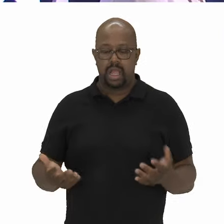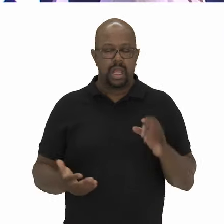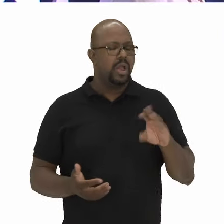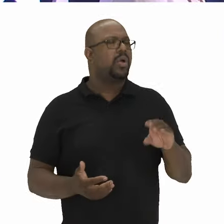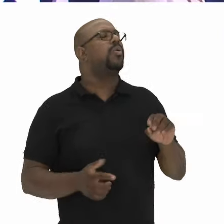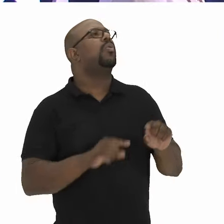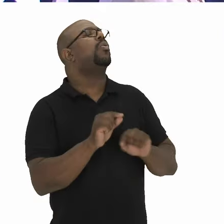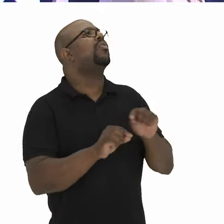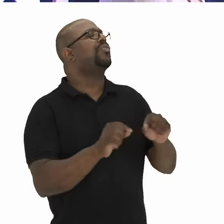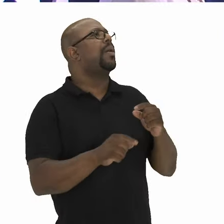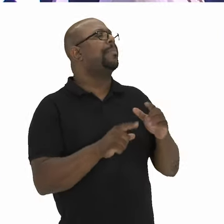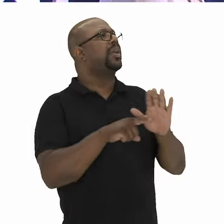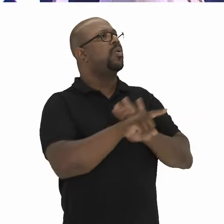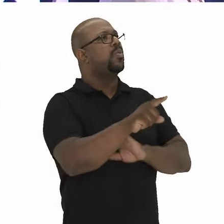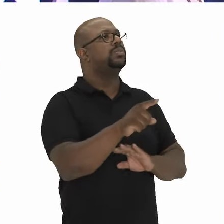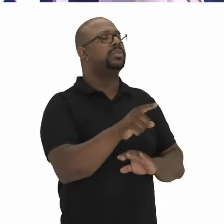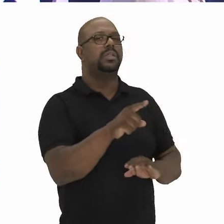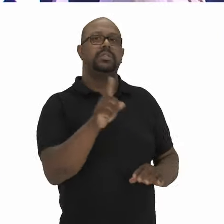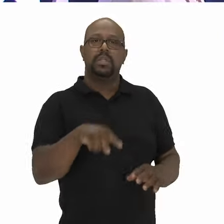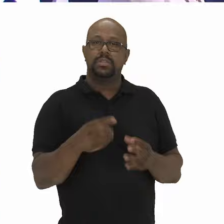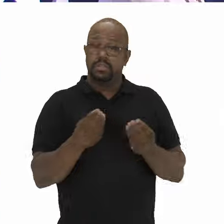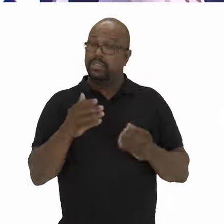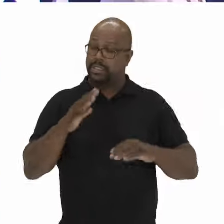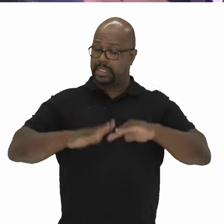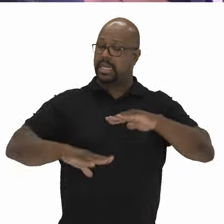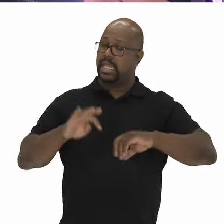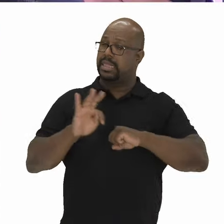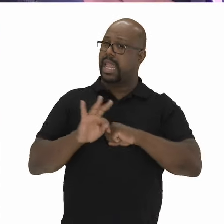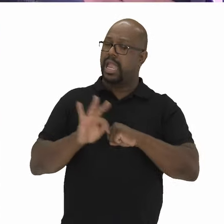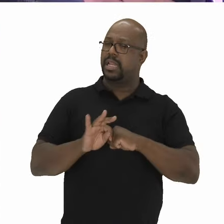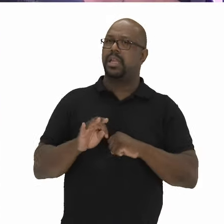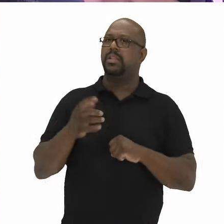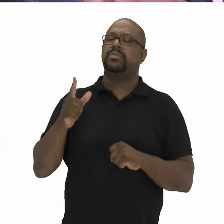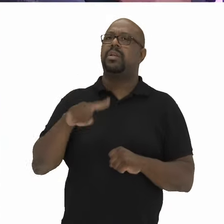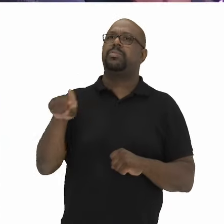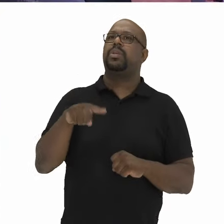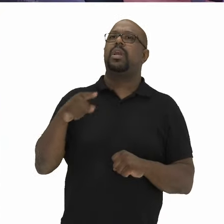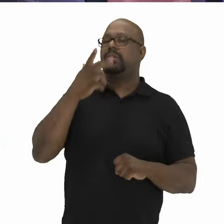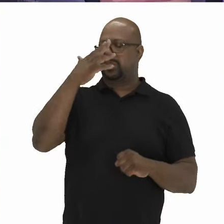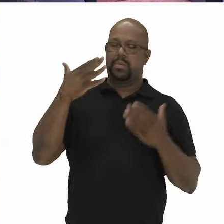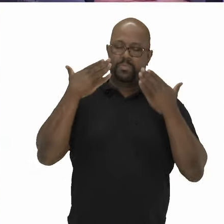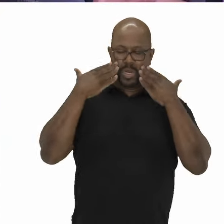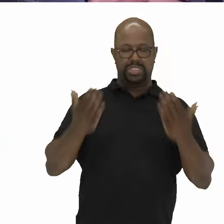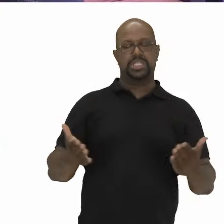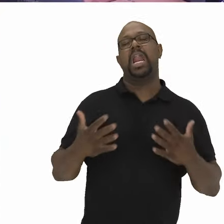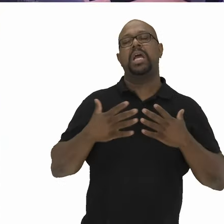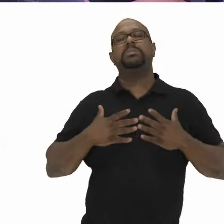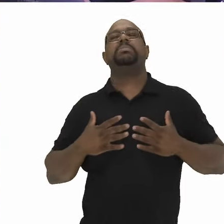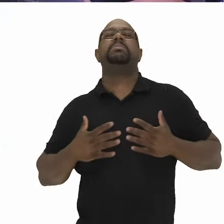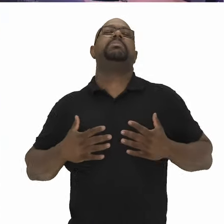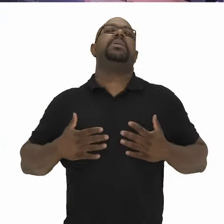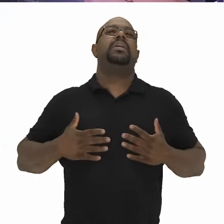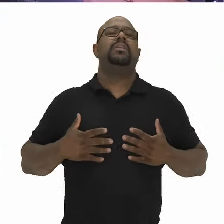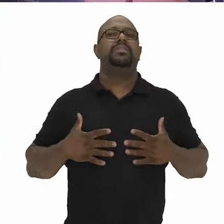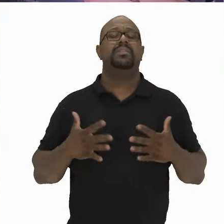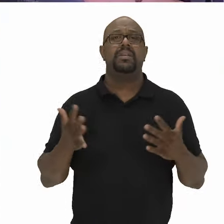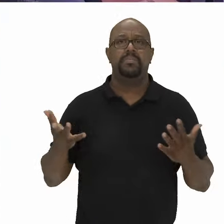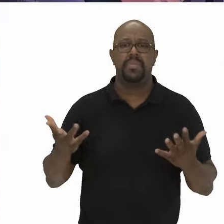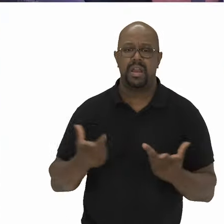assim qual foi a pergunta e às vezes é uma coisa até técnica ass não tem porque a pessoa ir lá S